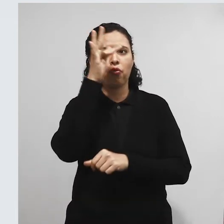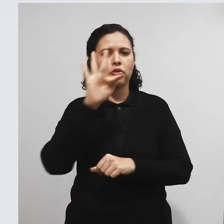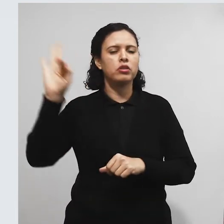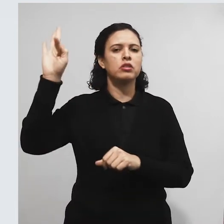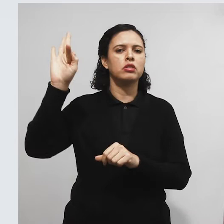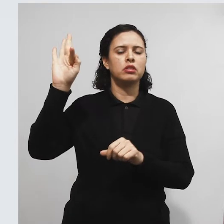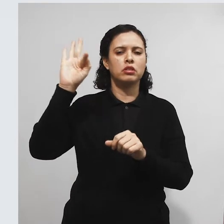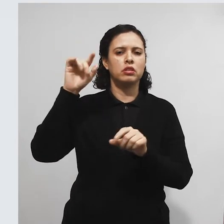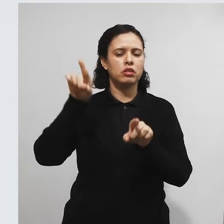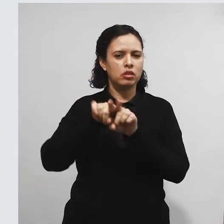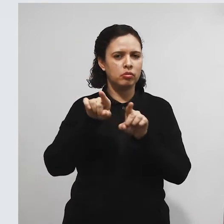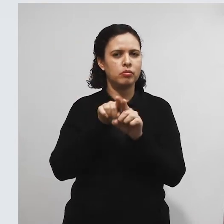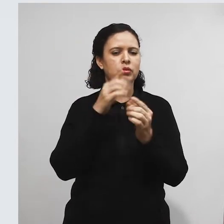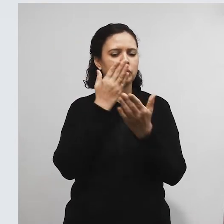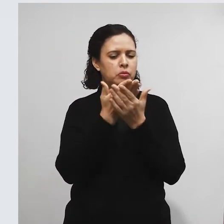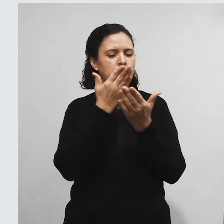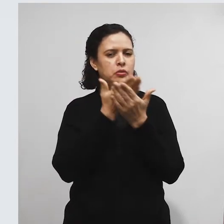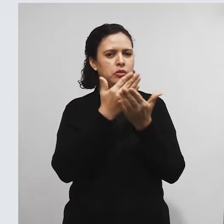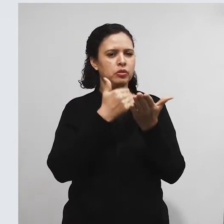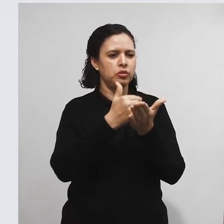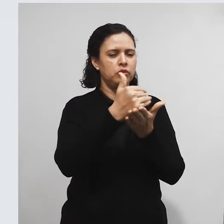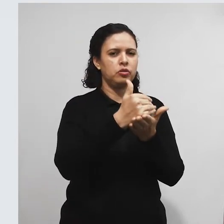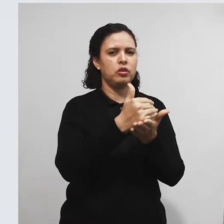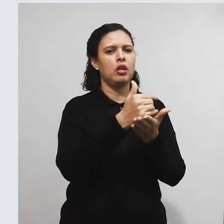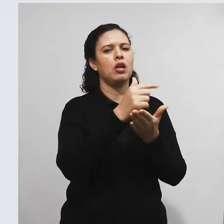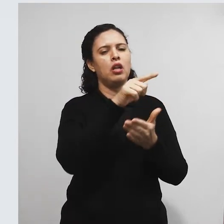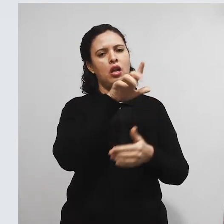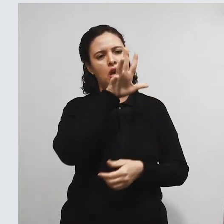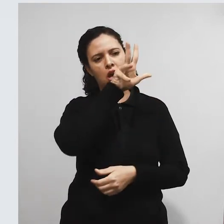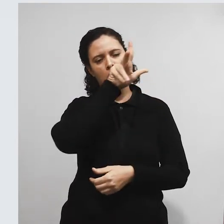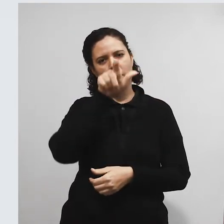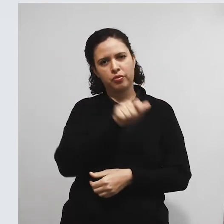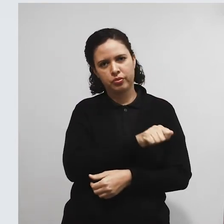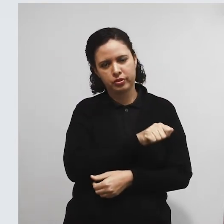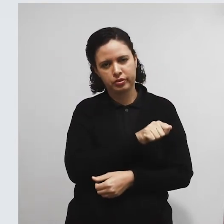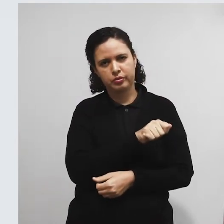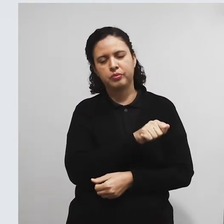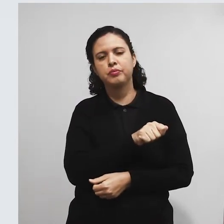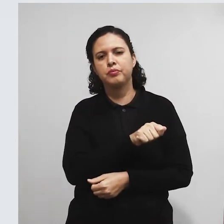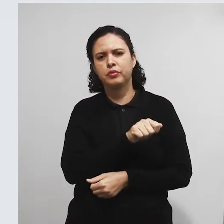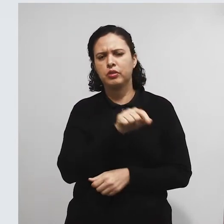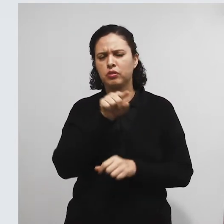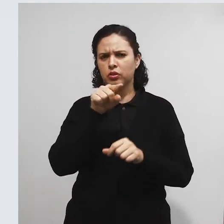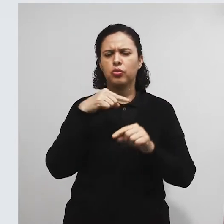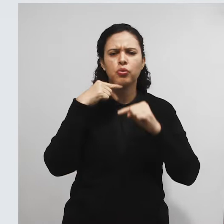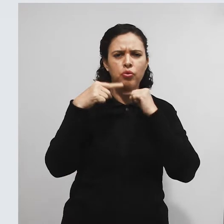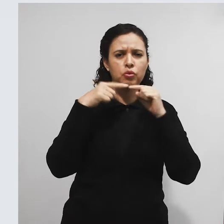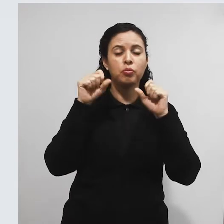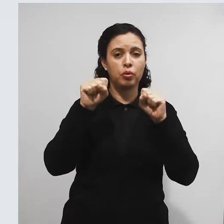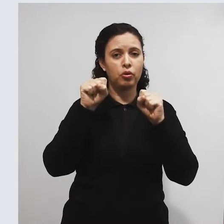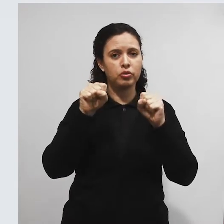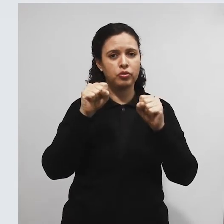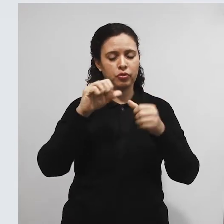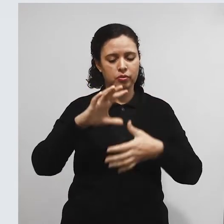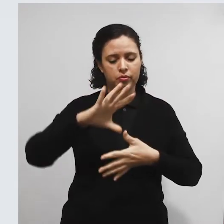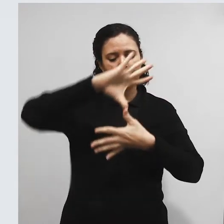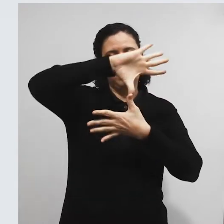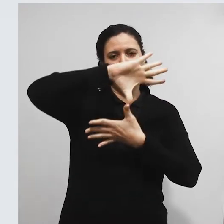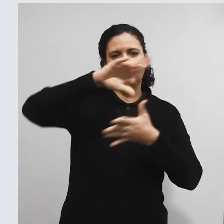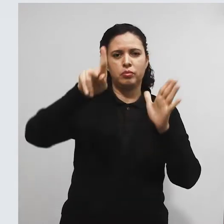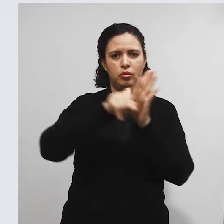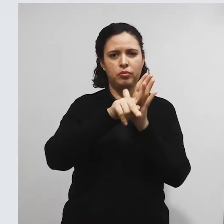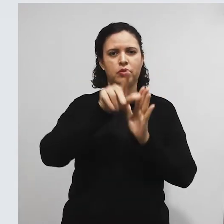estudar o continente africano. Se você tiver alguma dúvida disso, dá uma pesquisada, veja no mapa da África